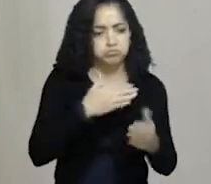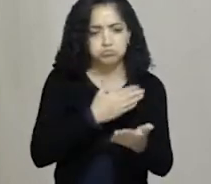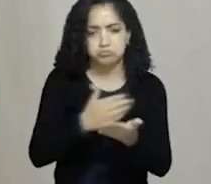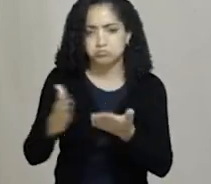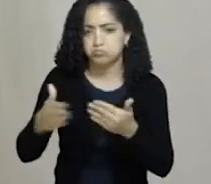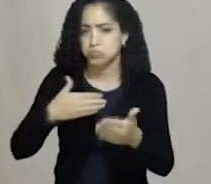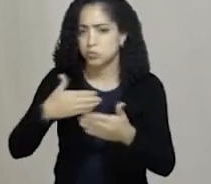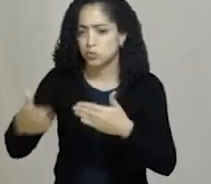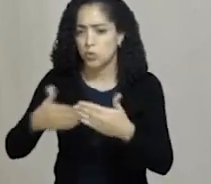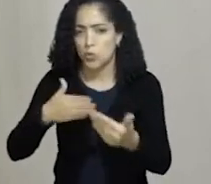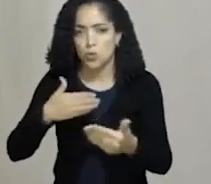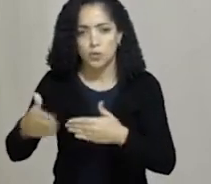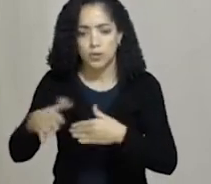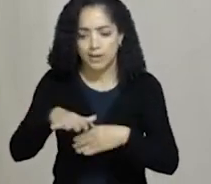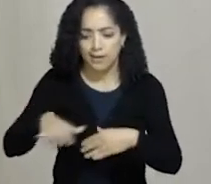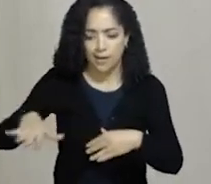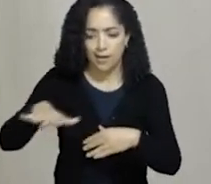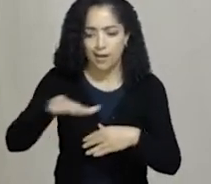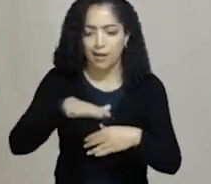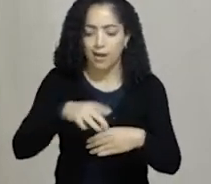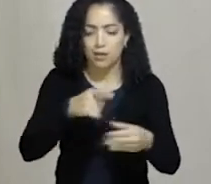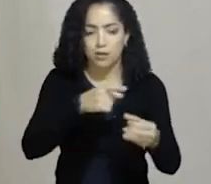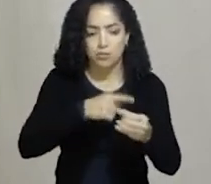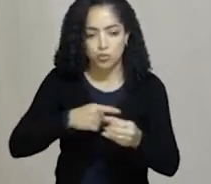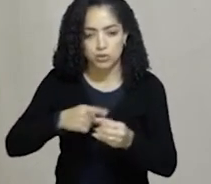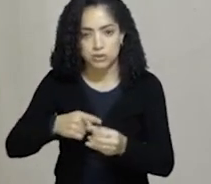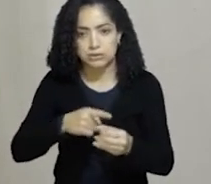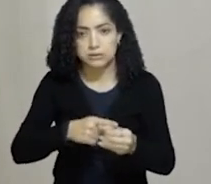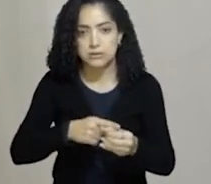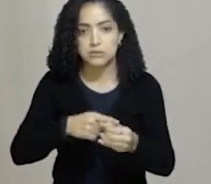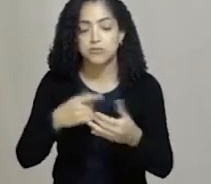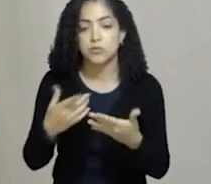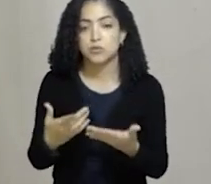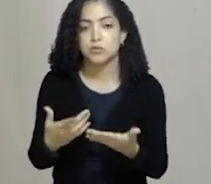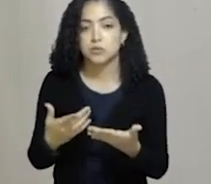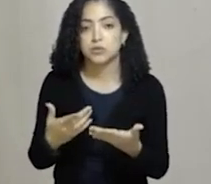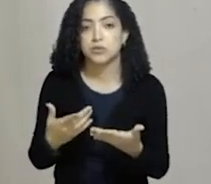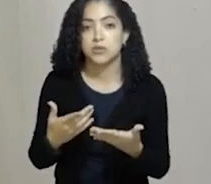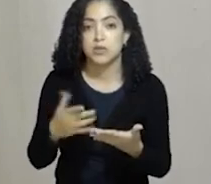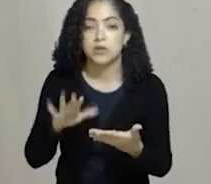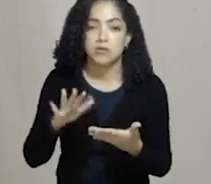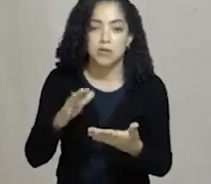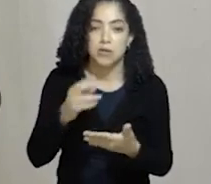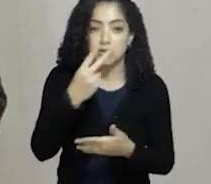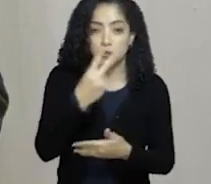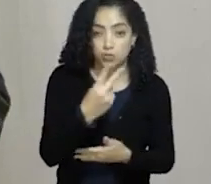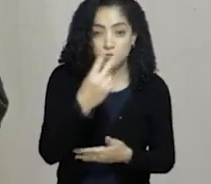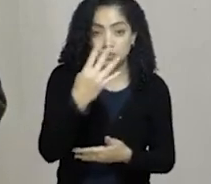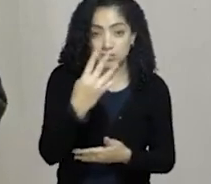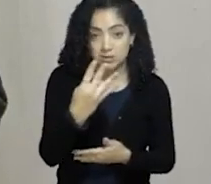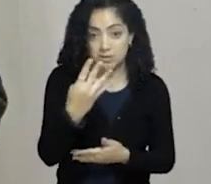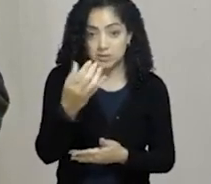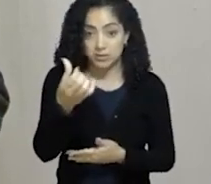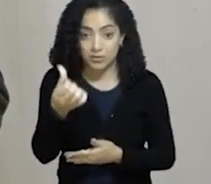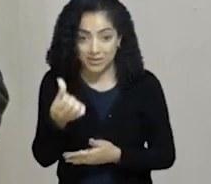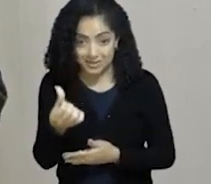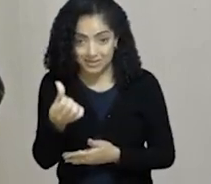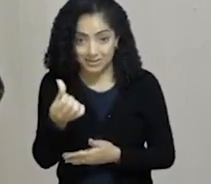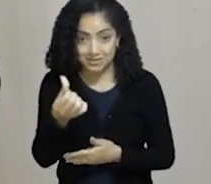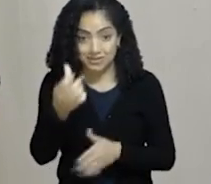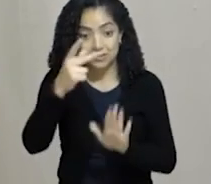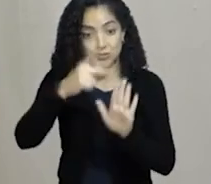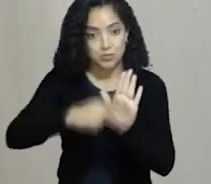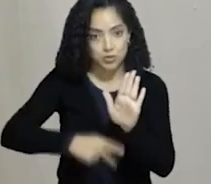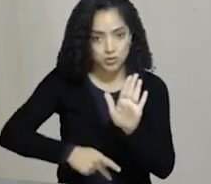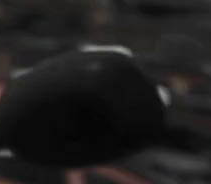não governamentais de municípios e Recebemos um total de 246 projetos de